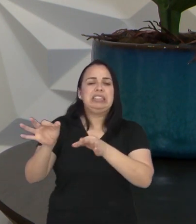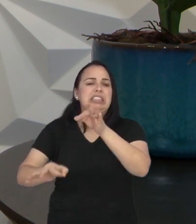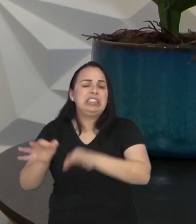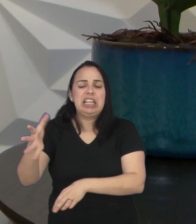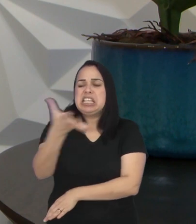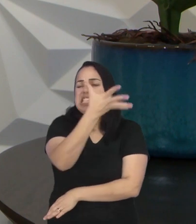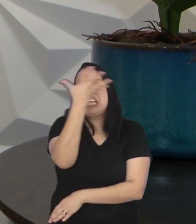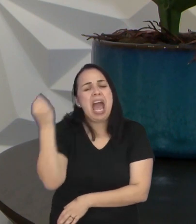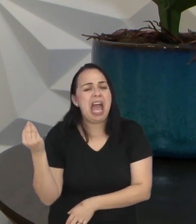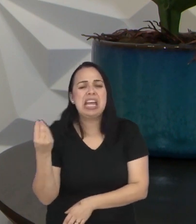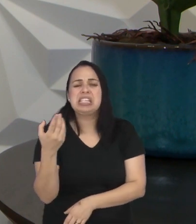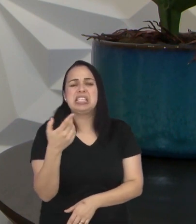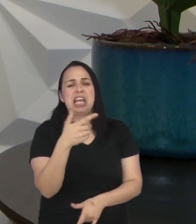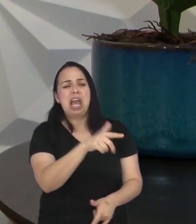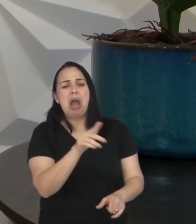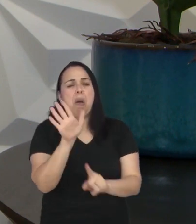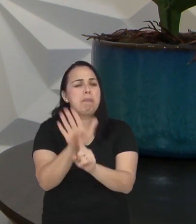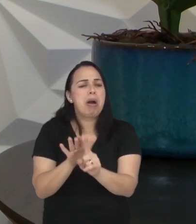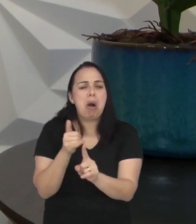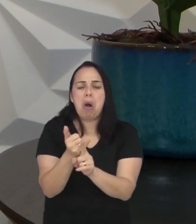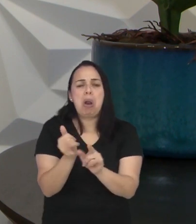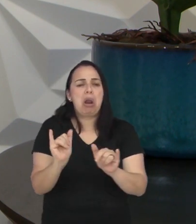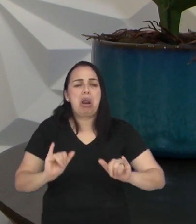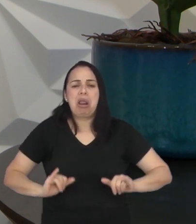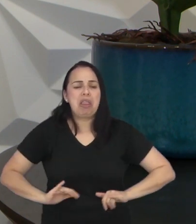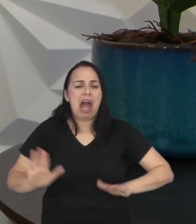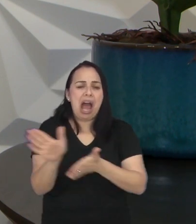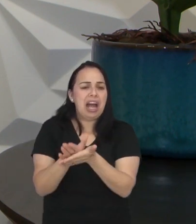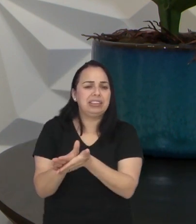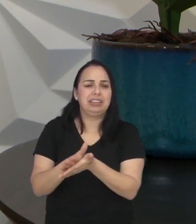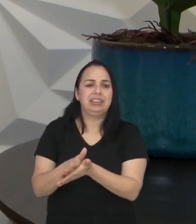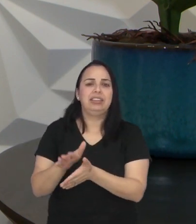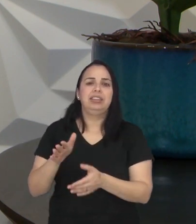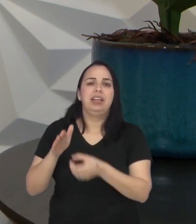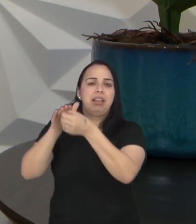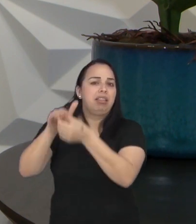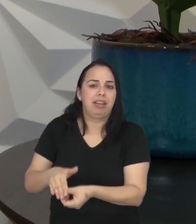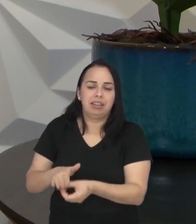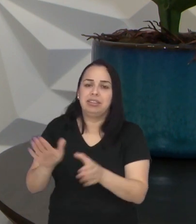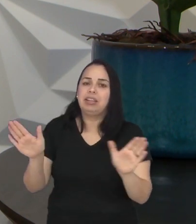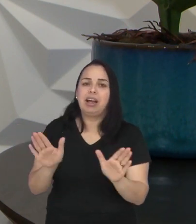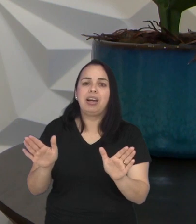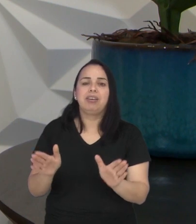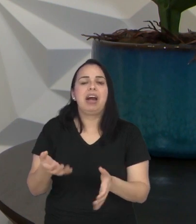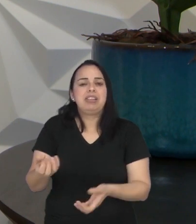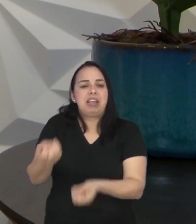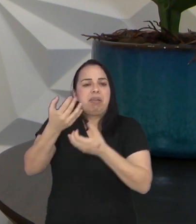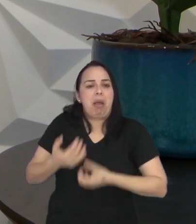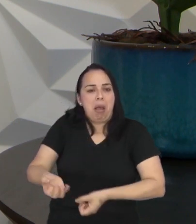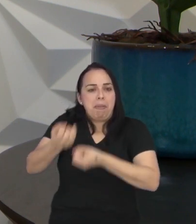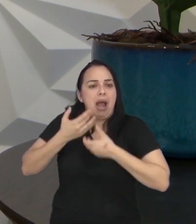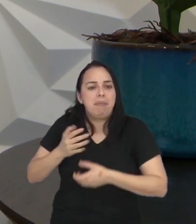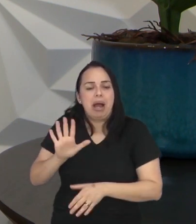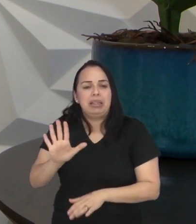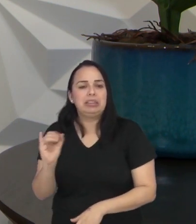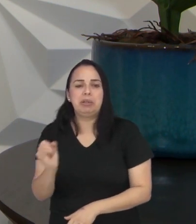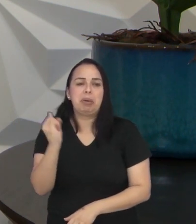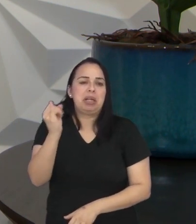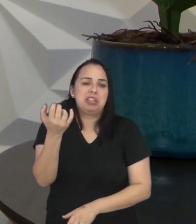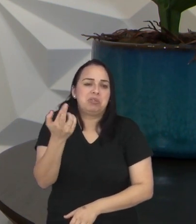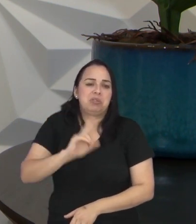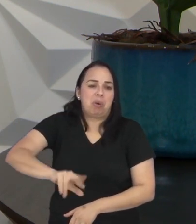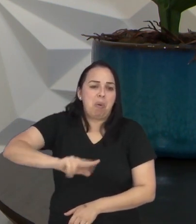é diferente causa um estranhamento e um fechamento. Eu não vou precisar amar essa pessoa profundamente, mas